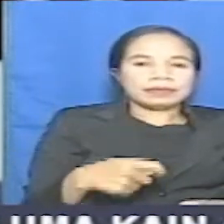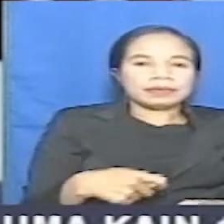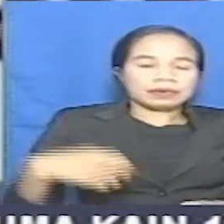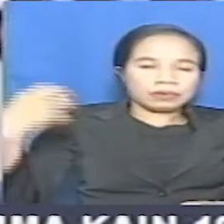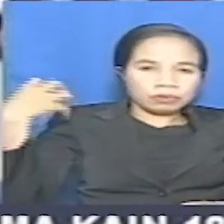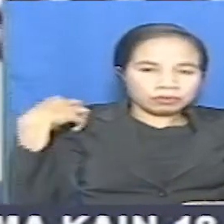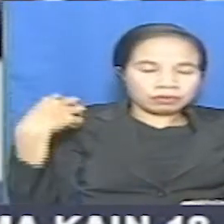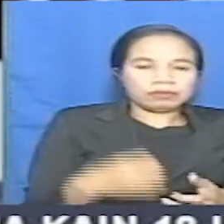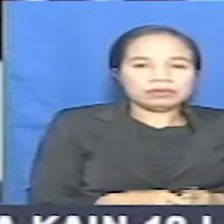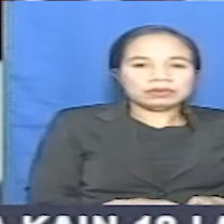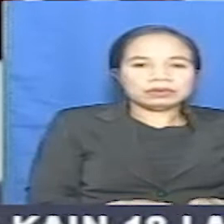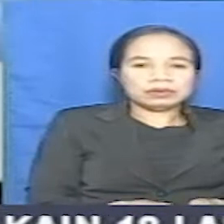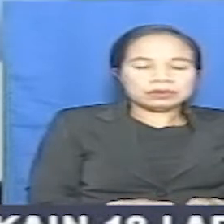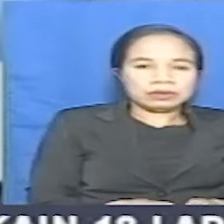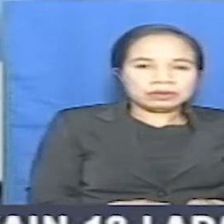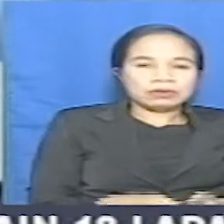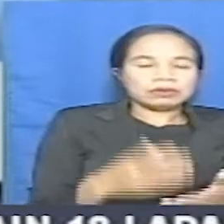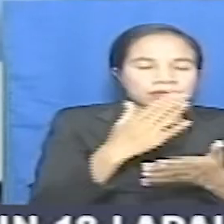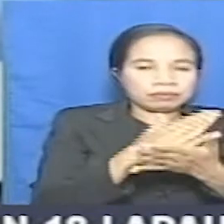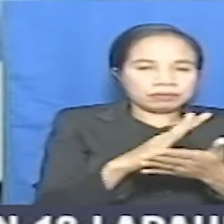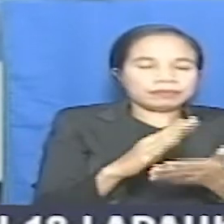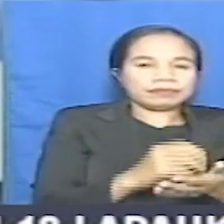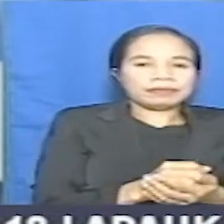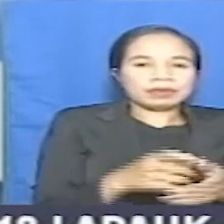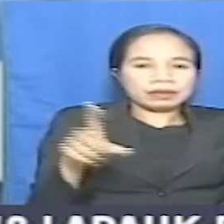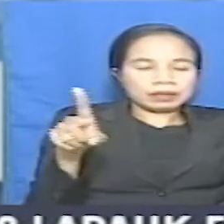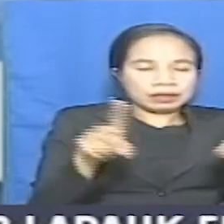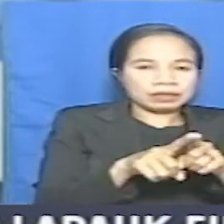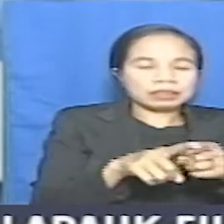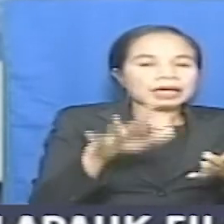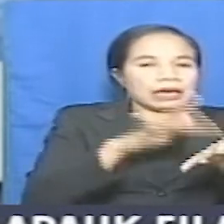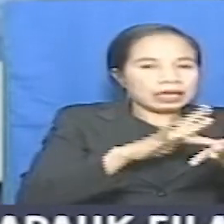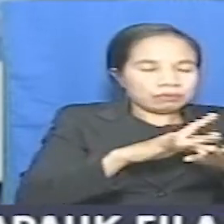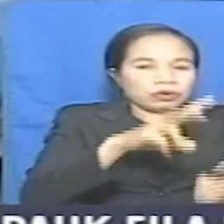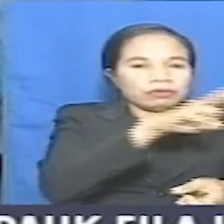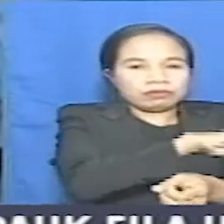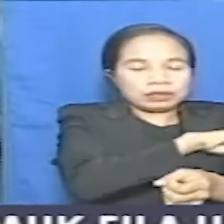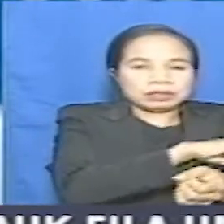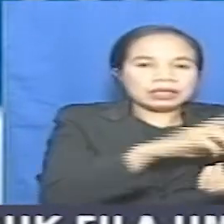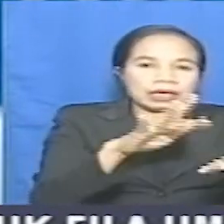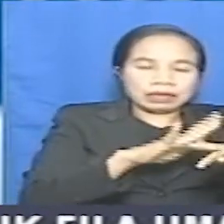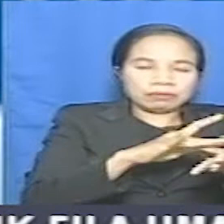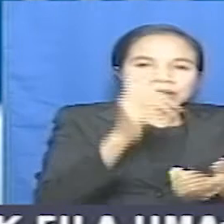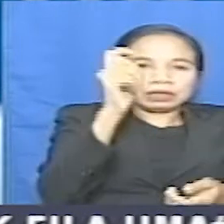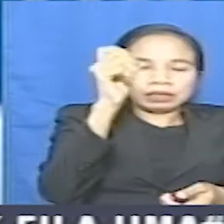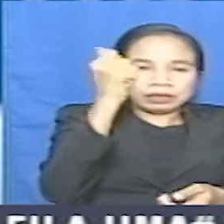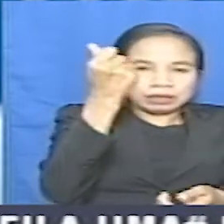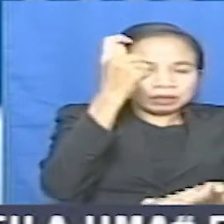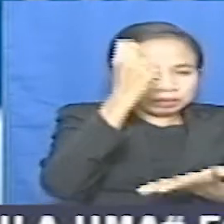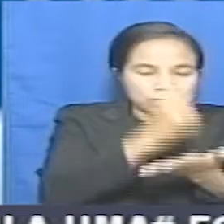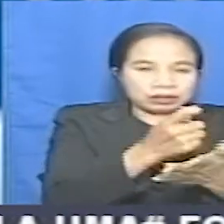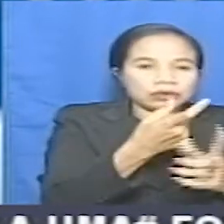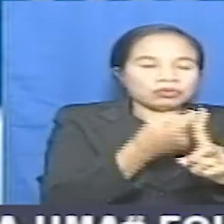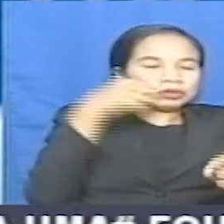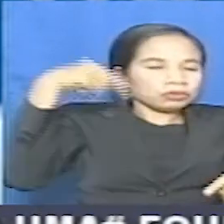dele, onde atualiza apoio bilateral. Liga a doação em Moro vacina AstraZeneca doses Rihun Sanulu, se governo